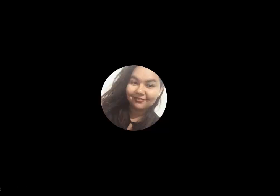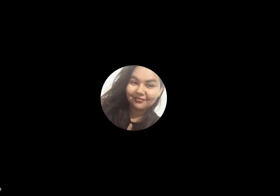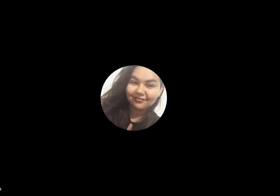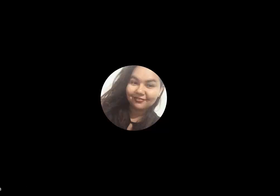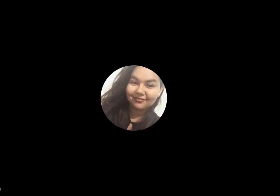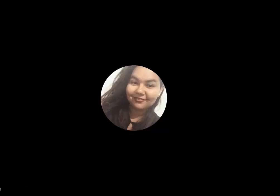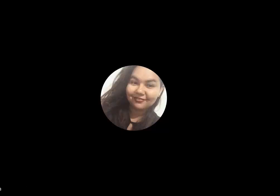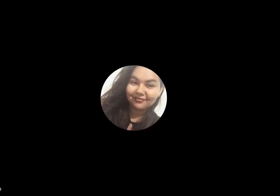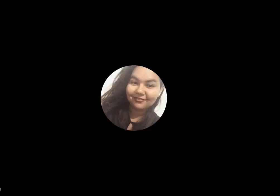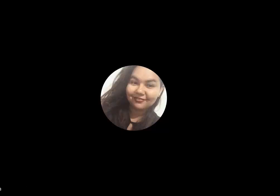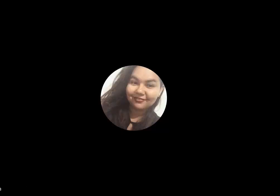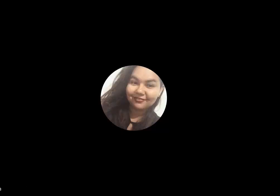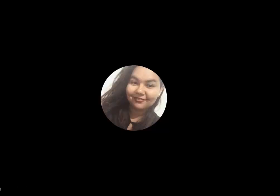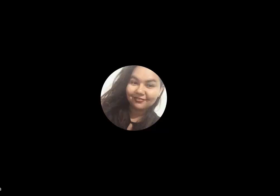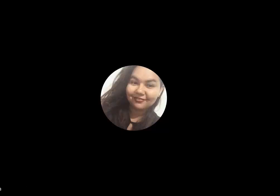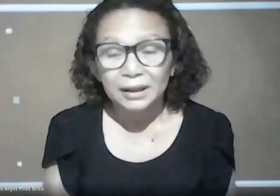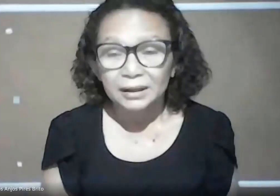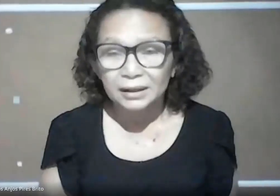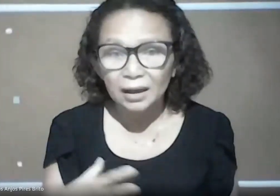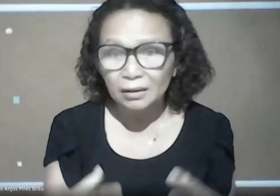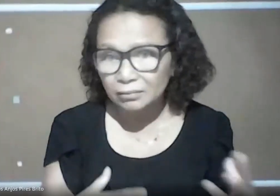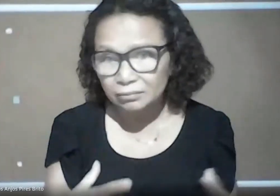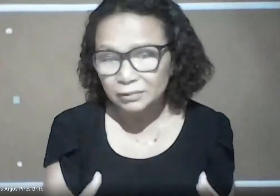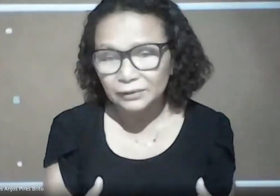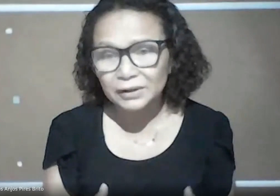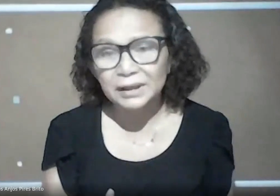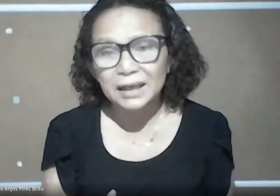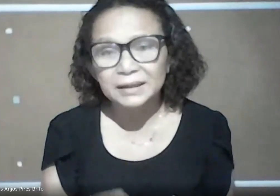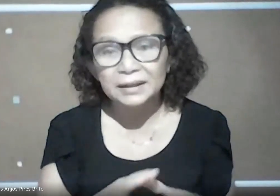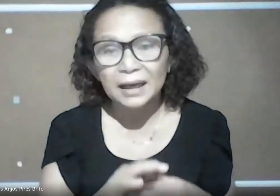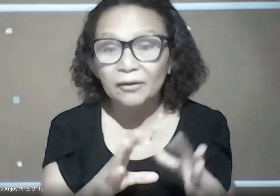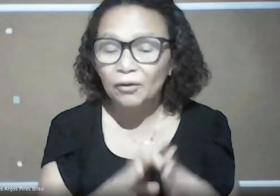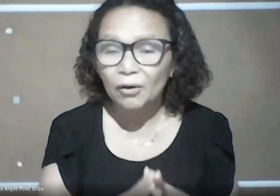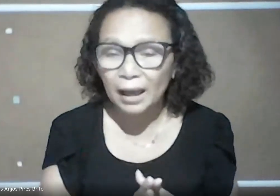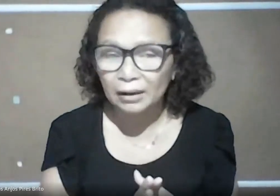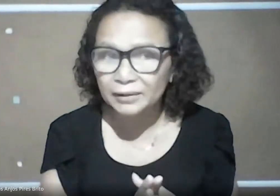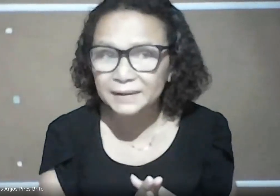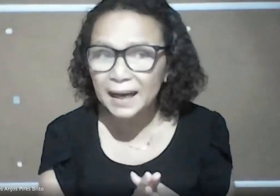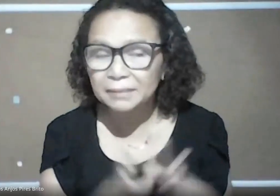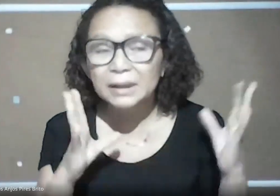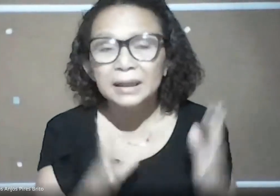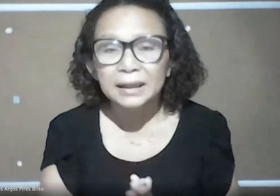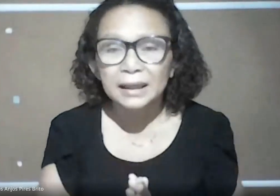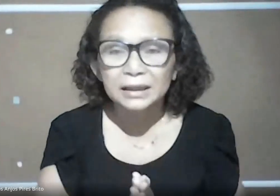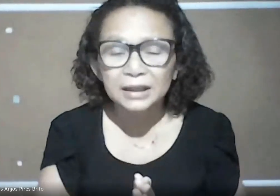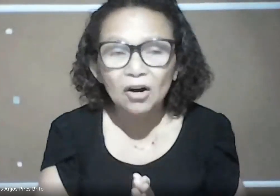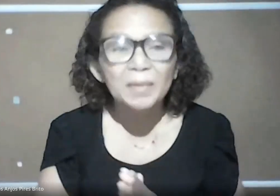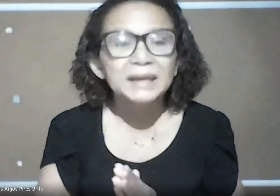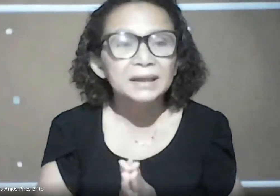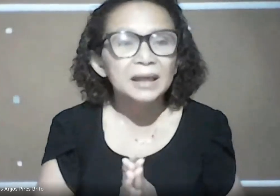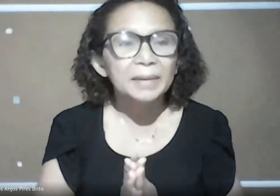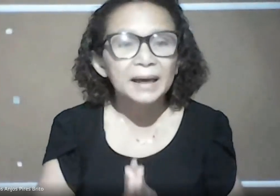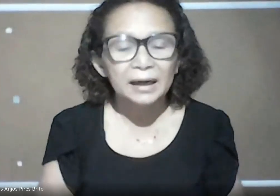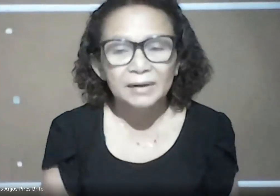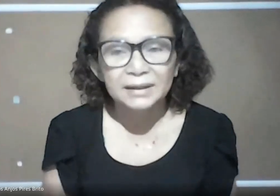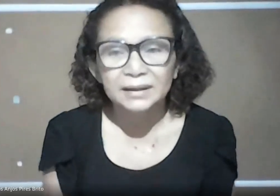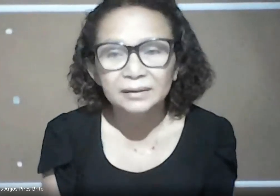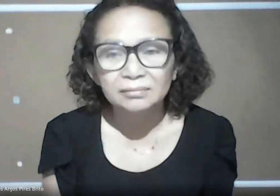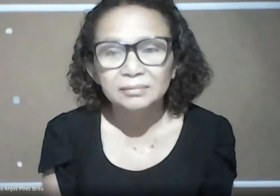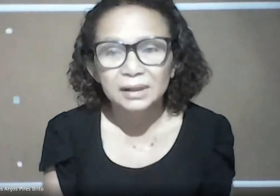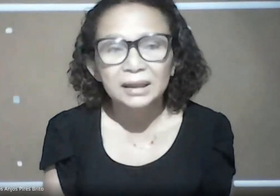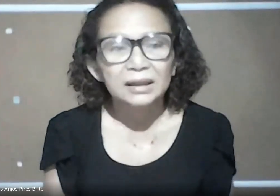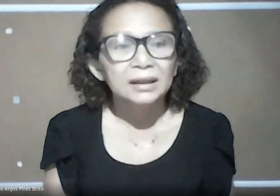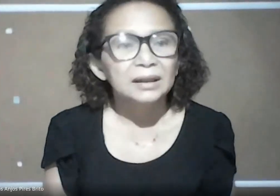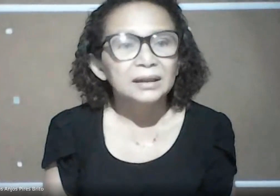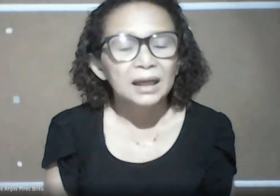Tudo bem. Tá certo. Então, se vocês, quero avisar que já comecei também a